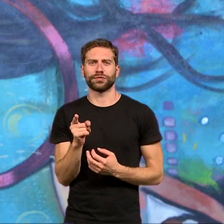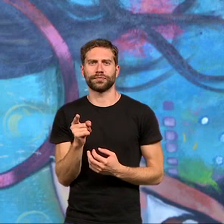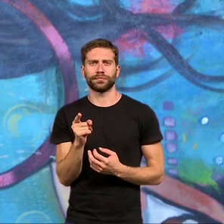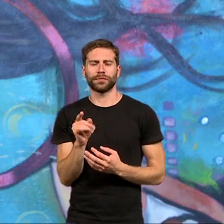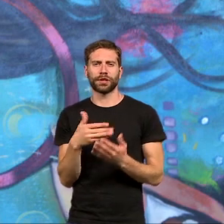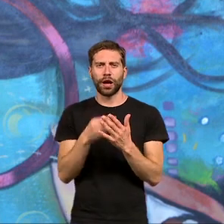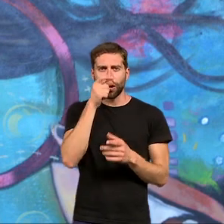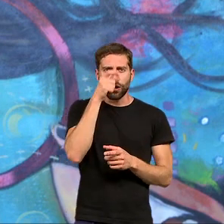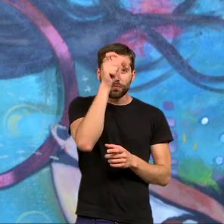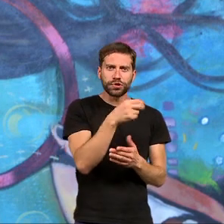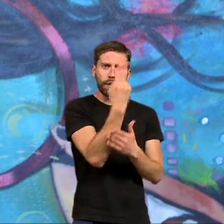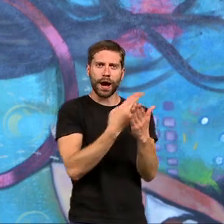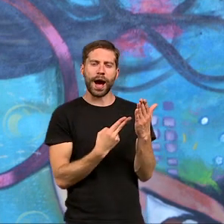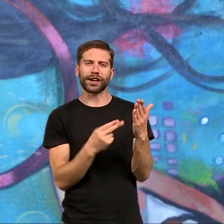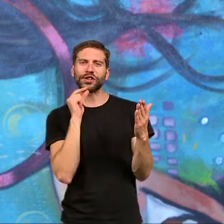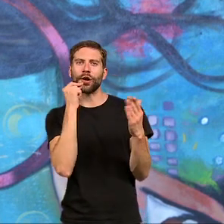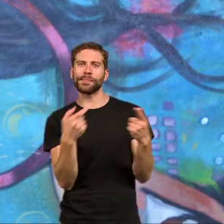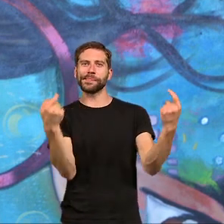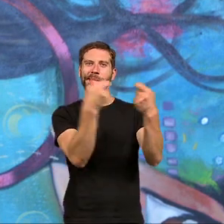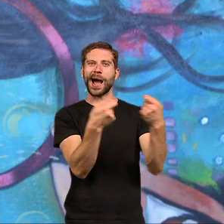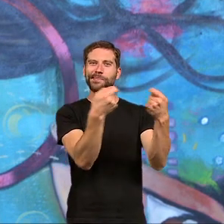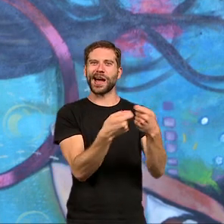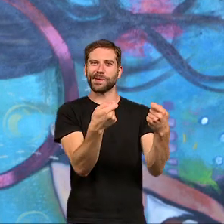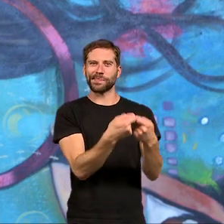rotular um artista e a sua arte,